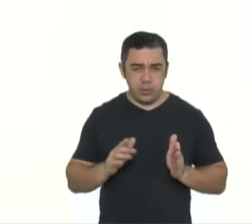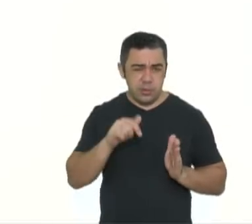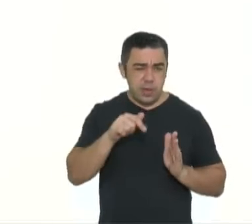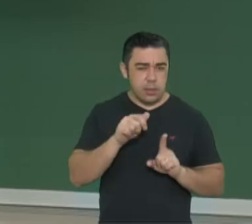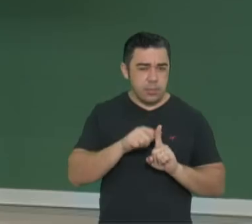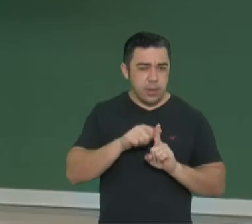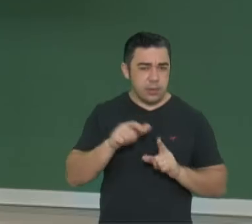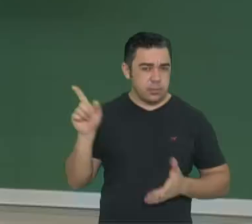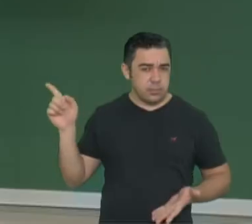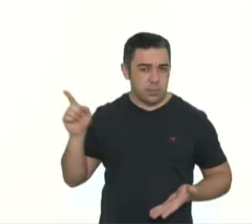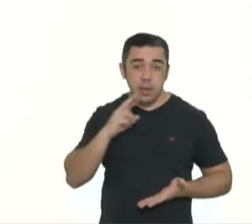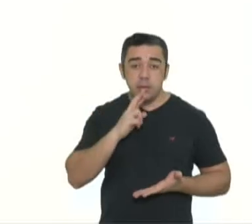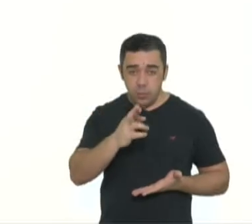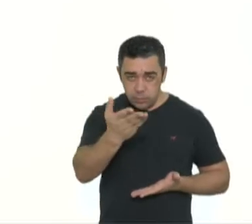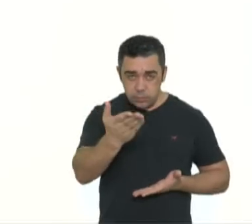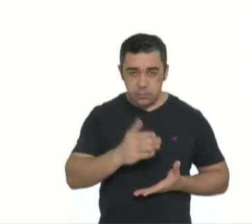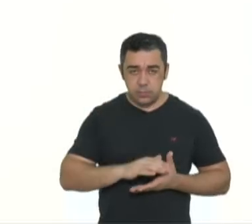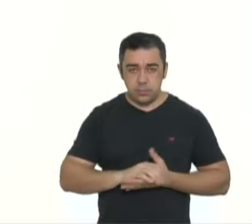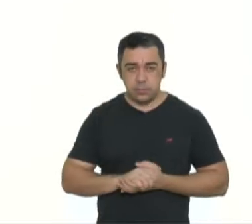meses. Responde aí.